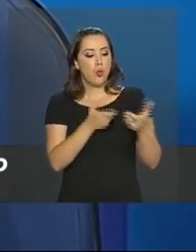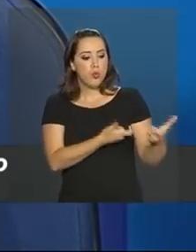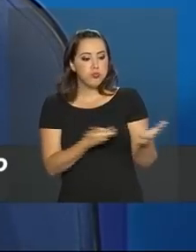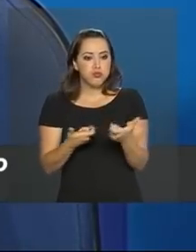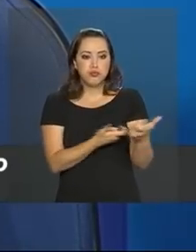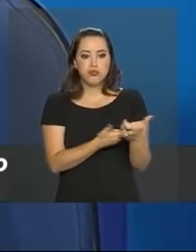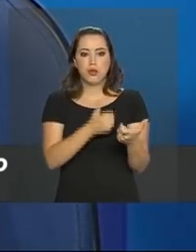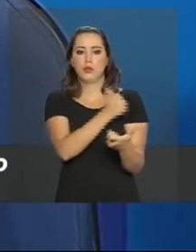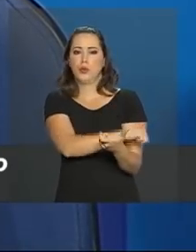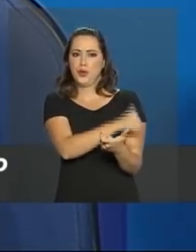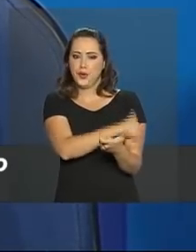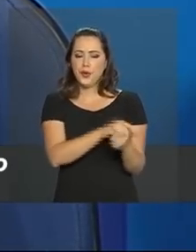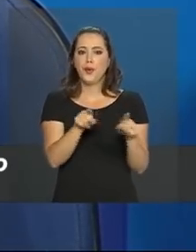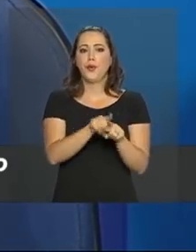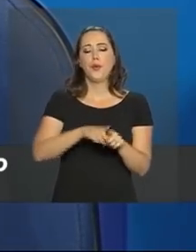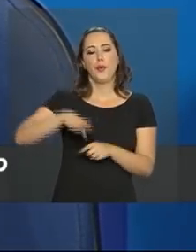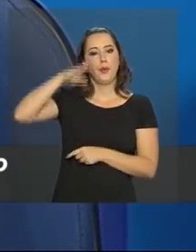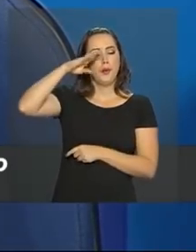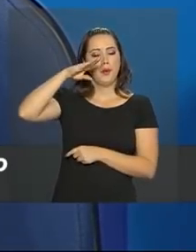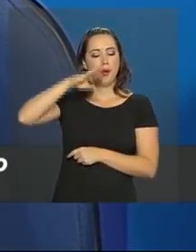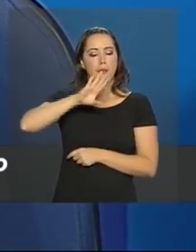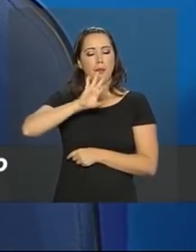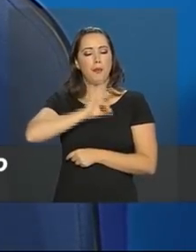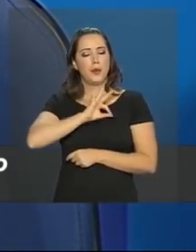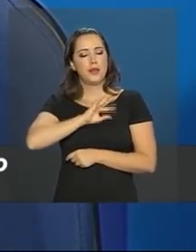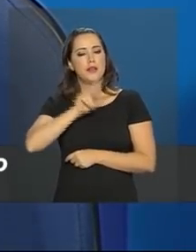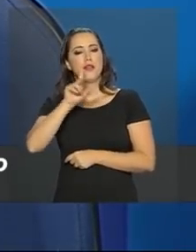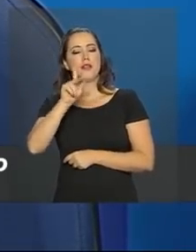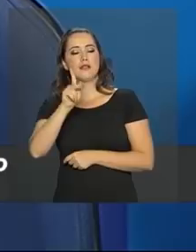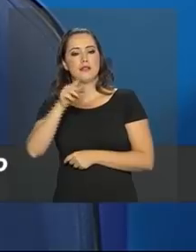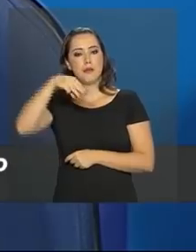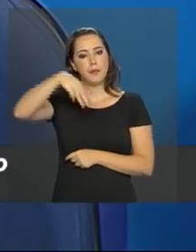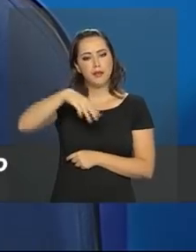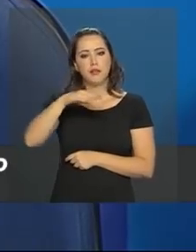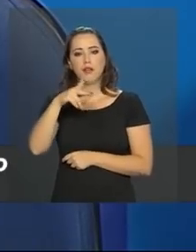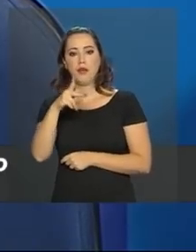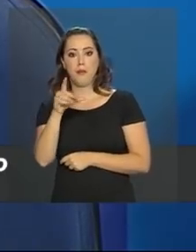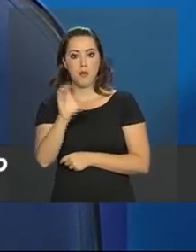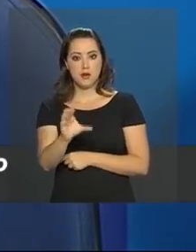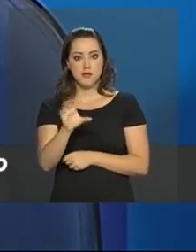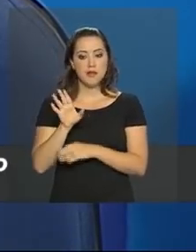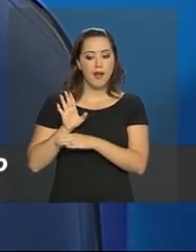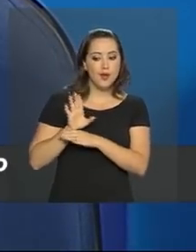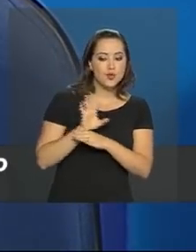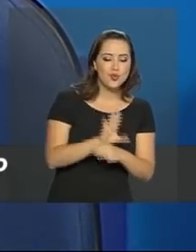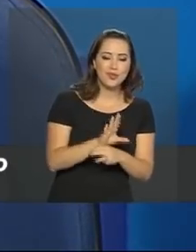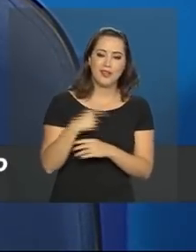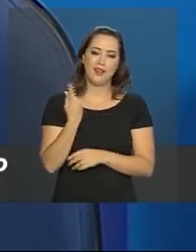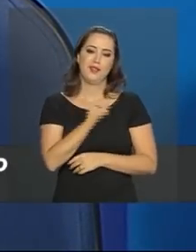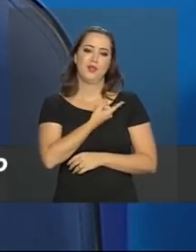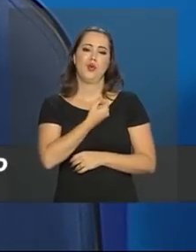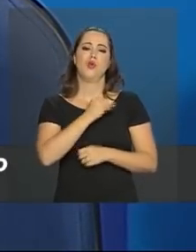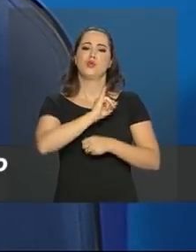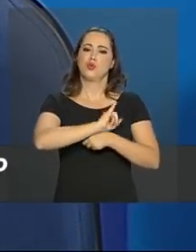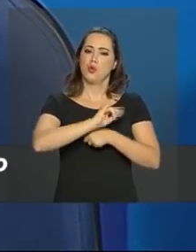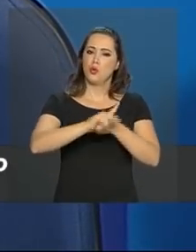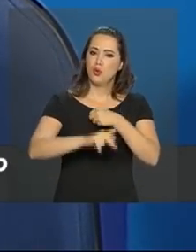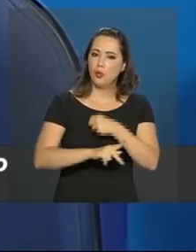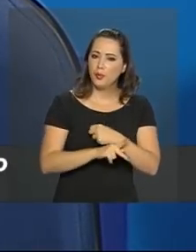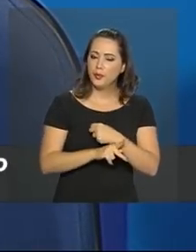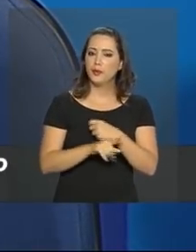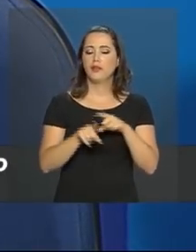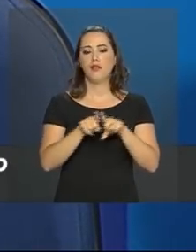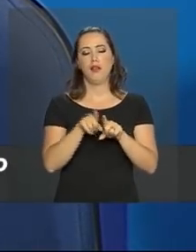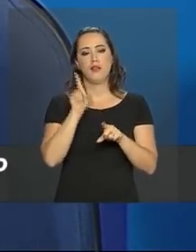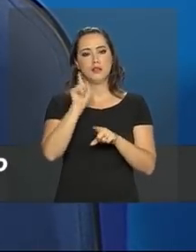polícia militar enfim todos esses grupos que ensinaram muito primeiro ep que atenderão as demandas que